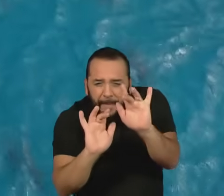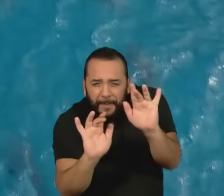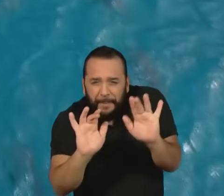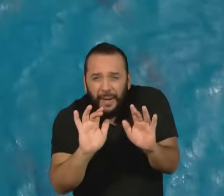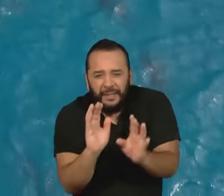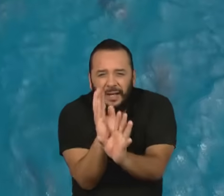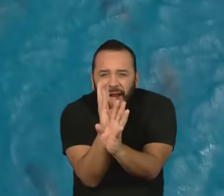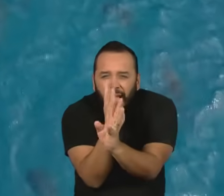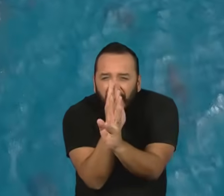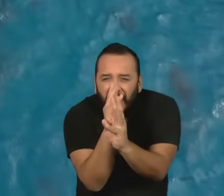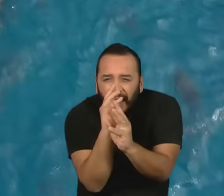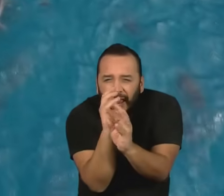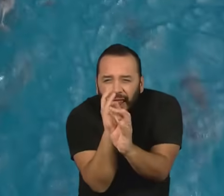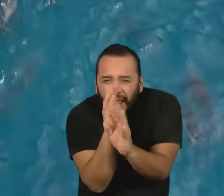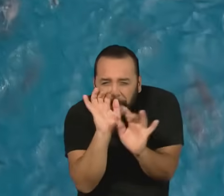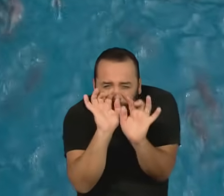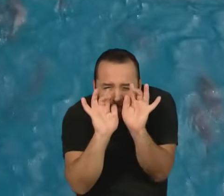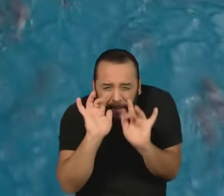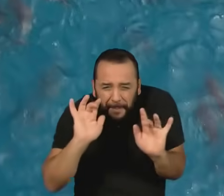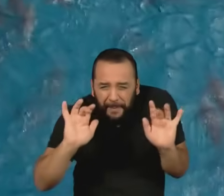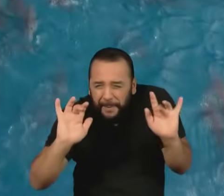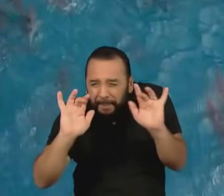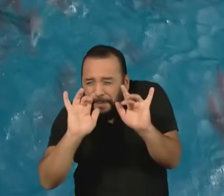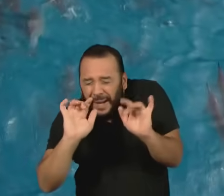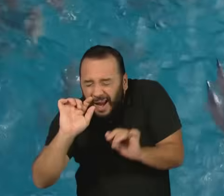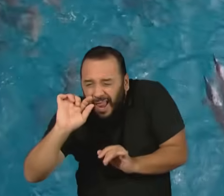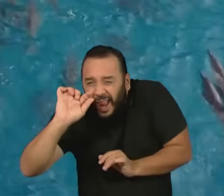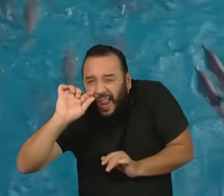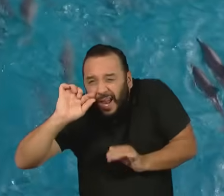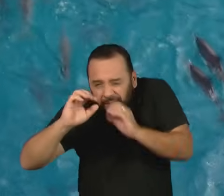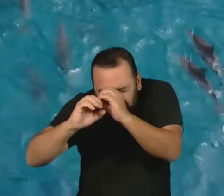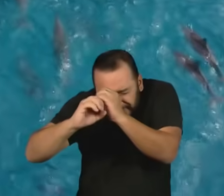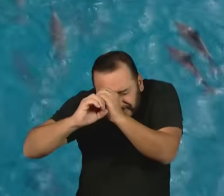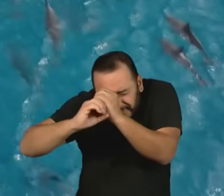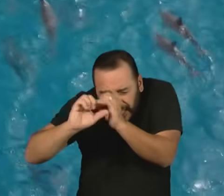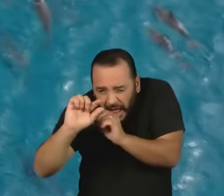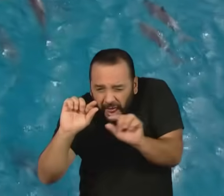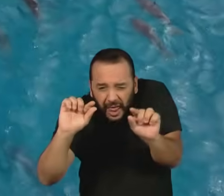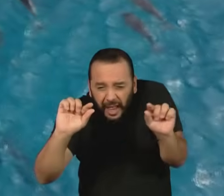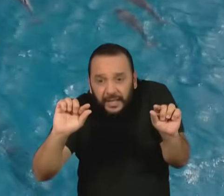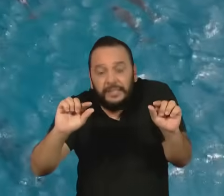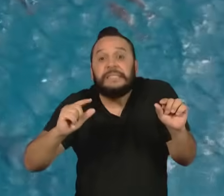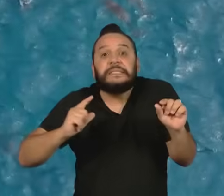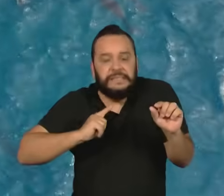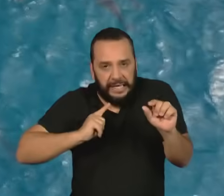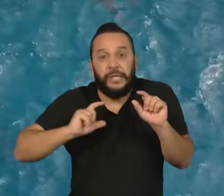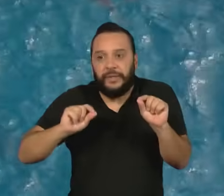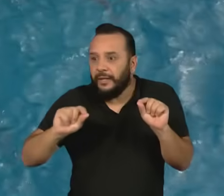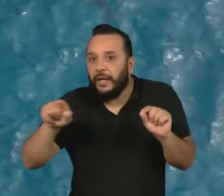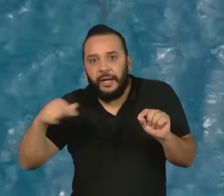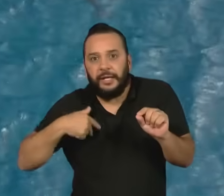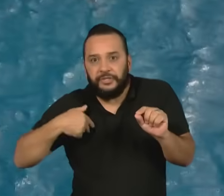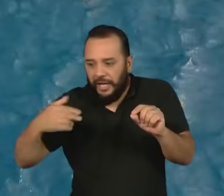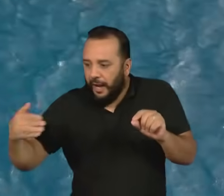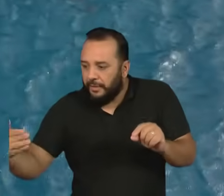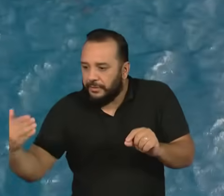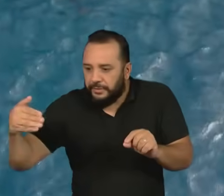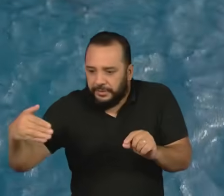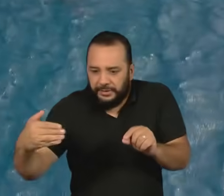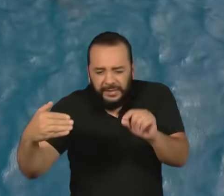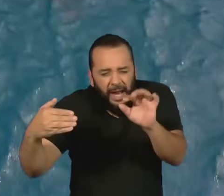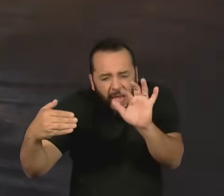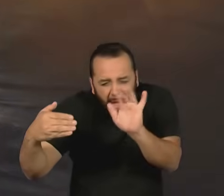algas microscópicas e seres unicelulares. Eles servem de alimento para grande parte do ecossistema